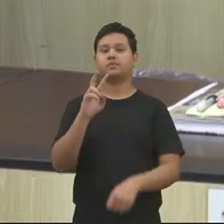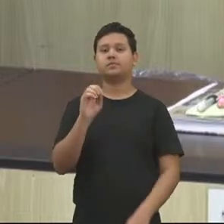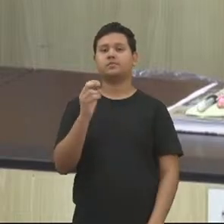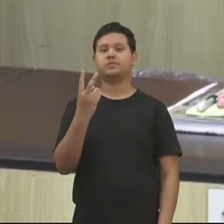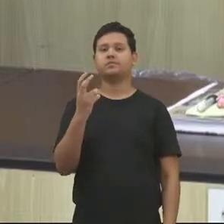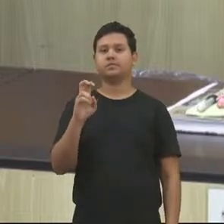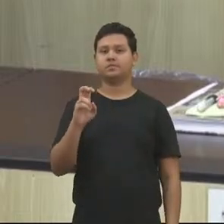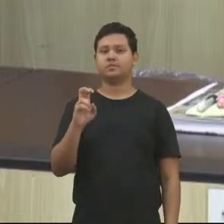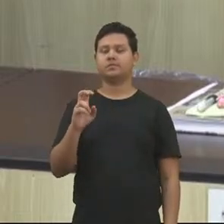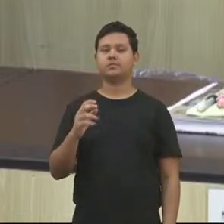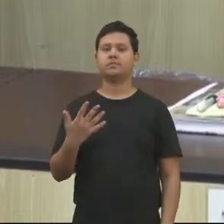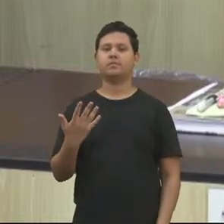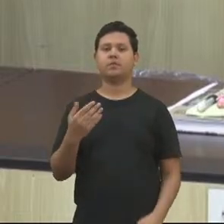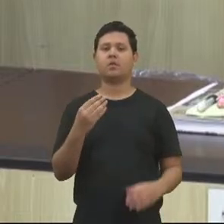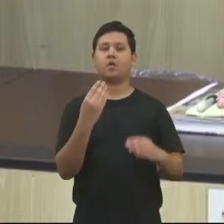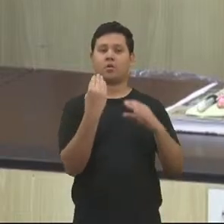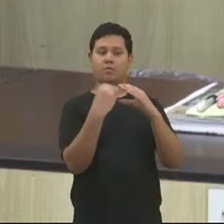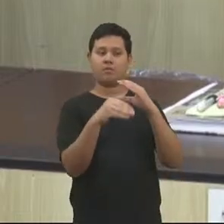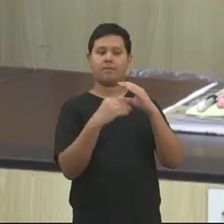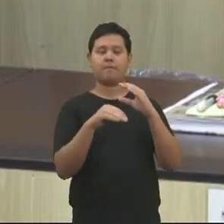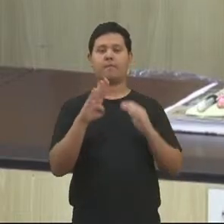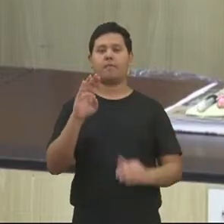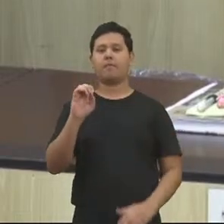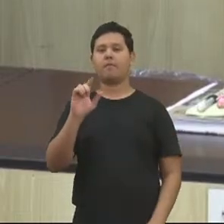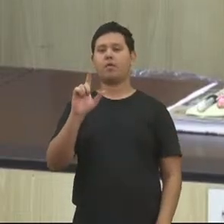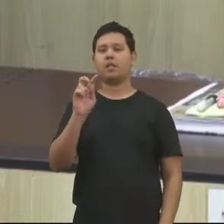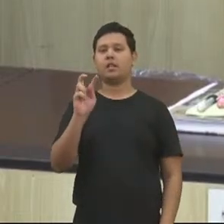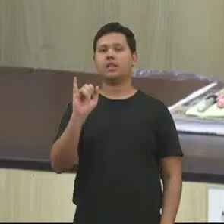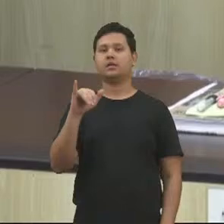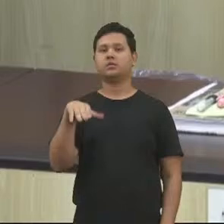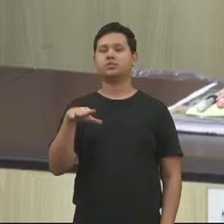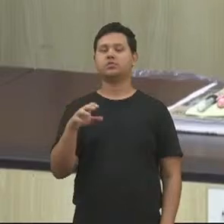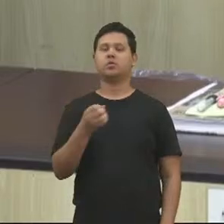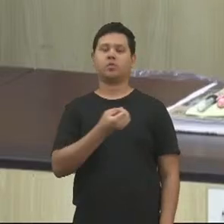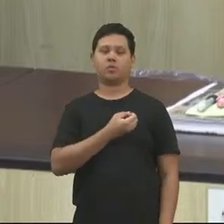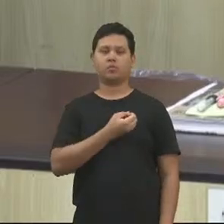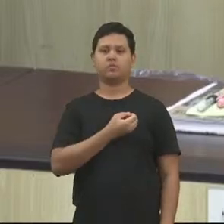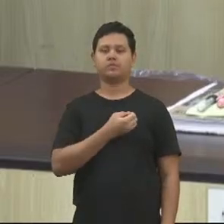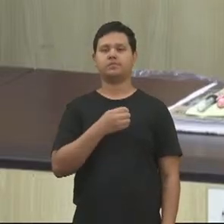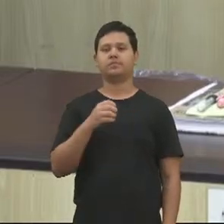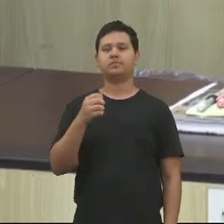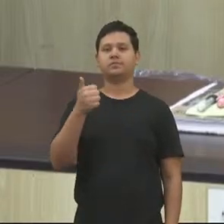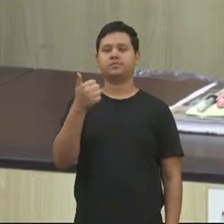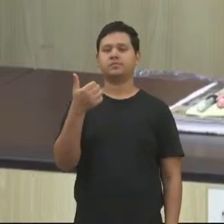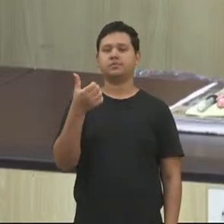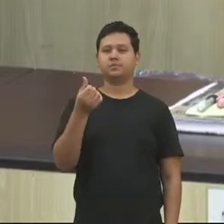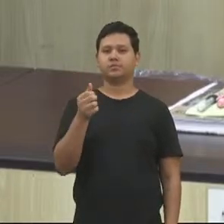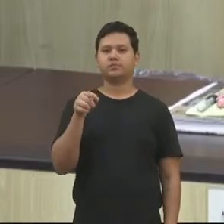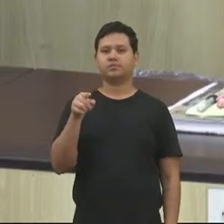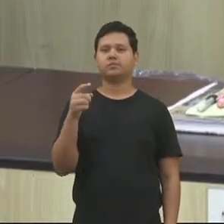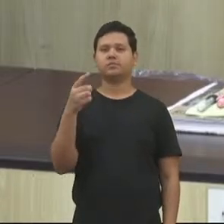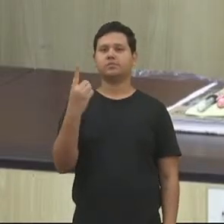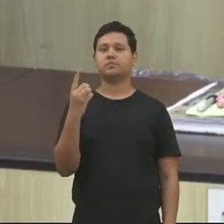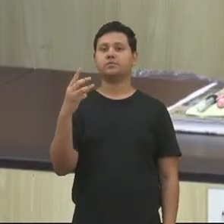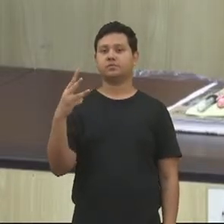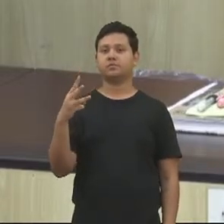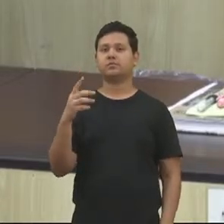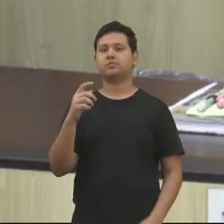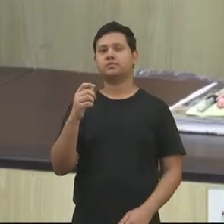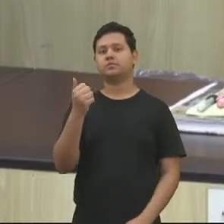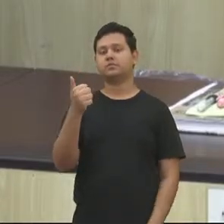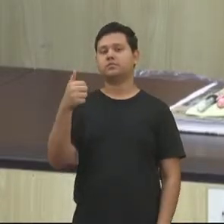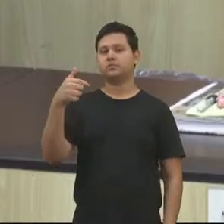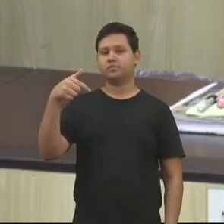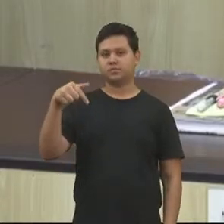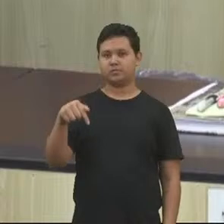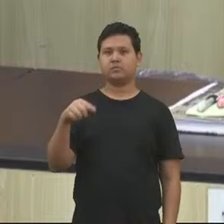2025-SL, publicado no Boletim Oficial do Município, número 1613, de 7 de fevereiro de